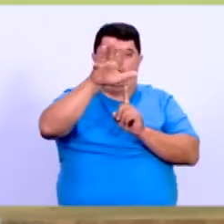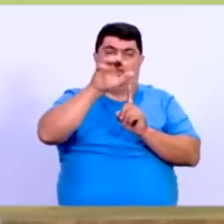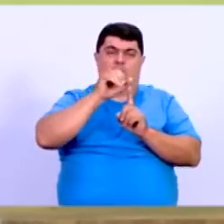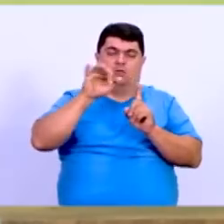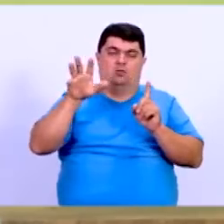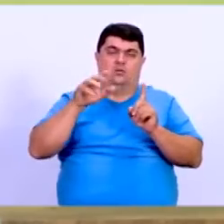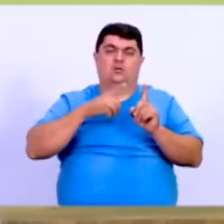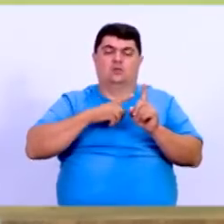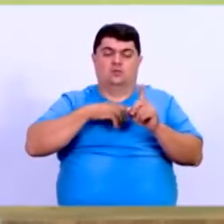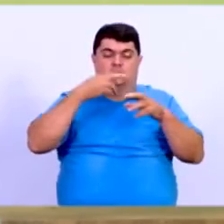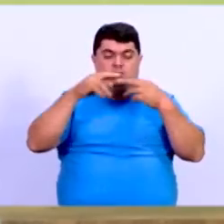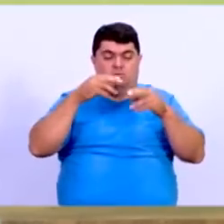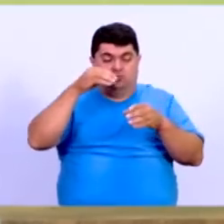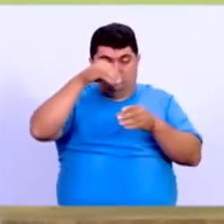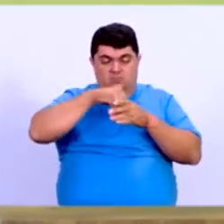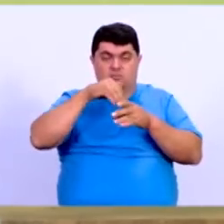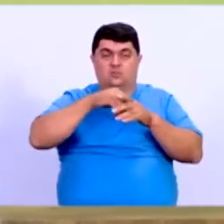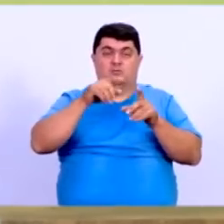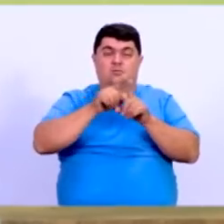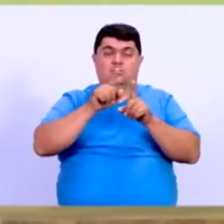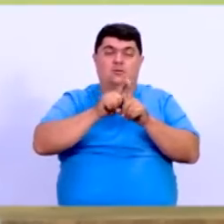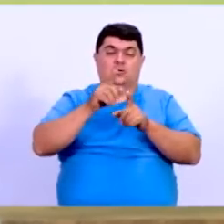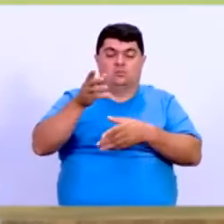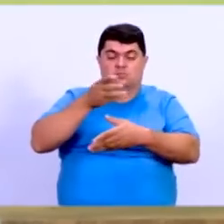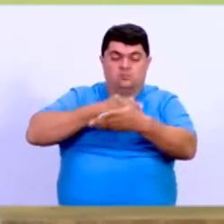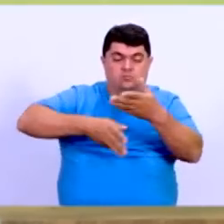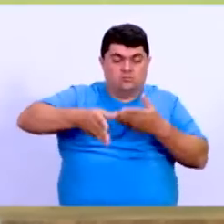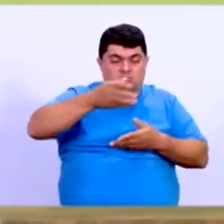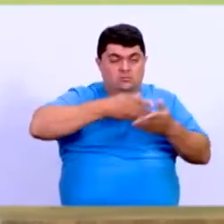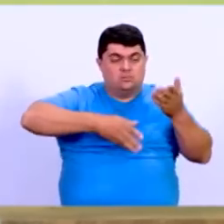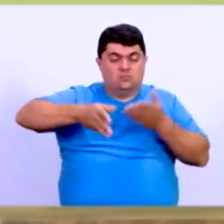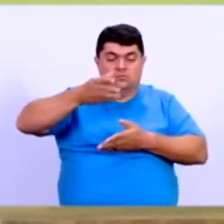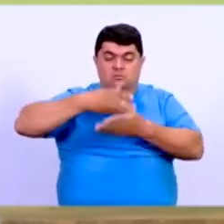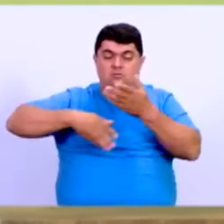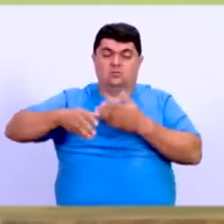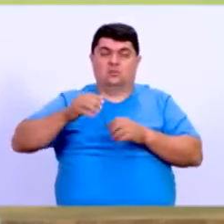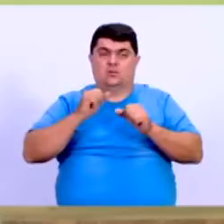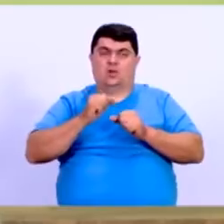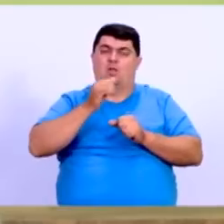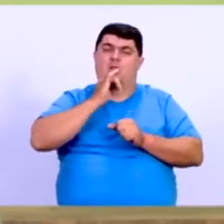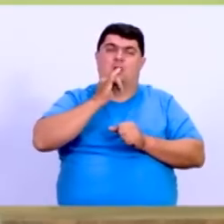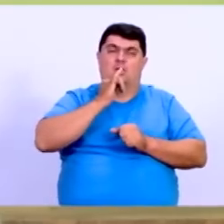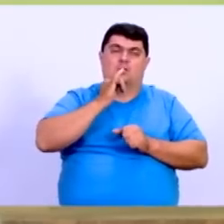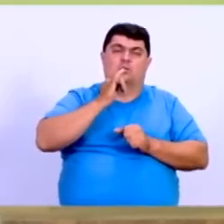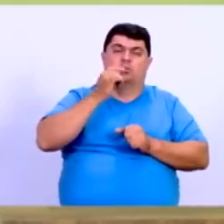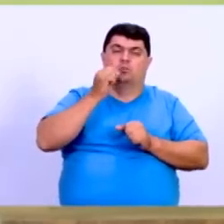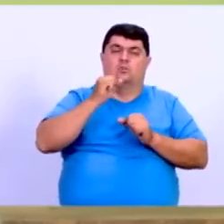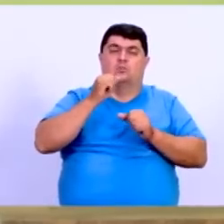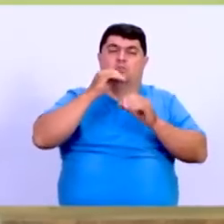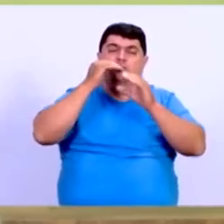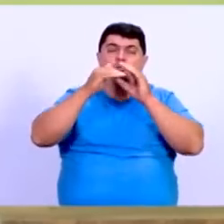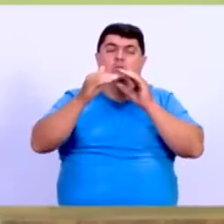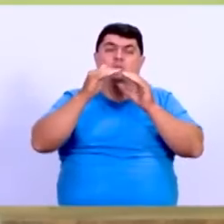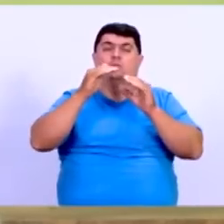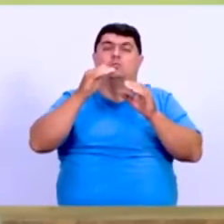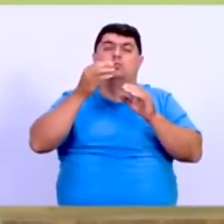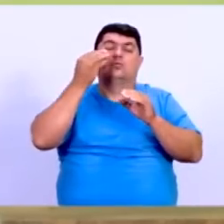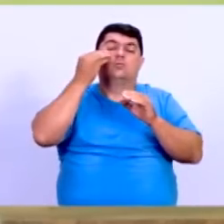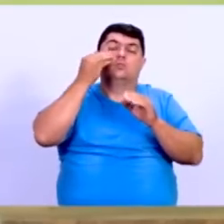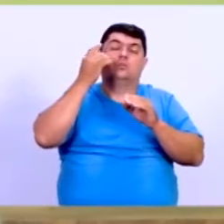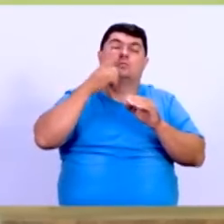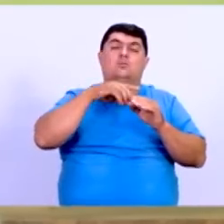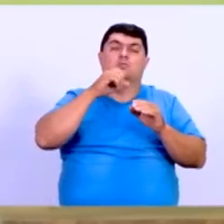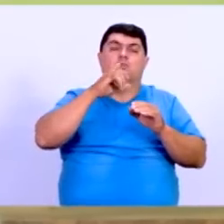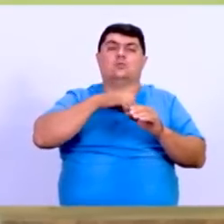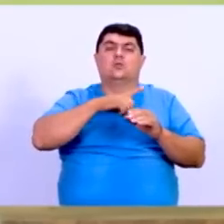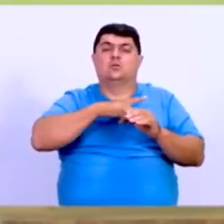está montando uma rede interna, compartilhando recursos. Ou seja, ele permite que um celular possa enviar mensagem para o outro e também, se houver